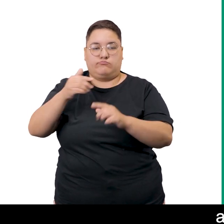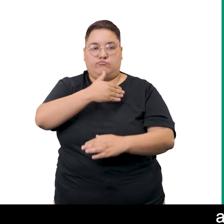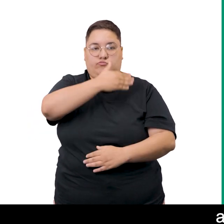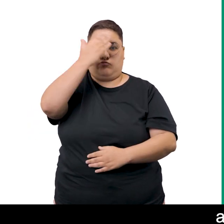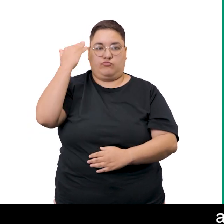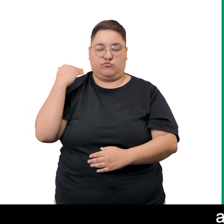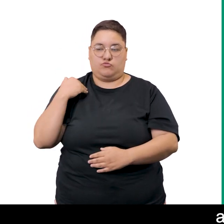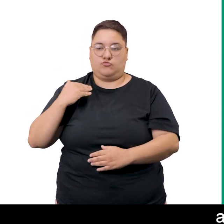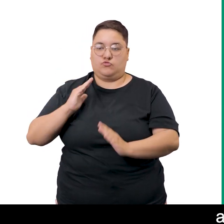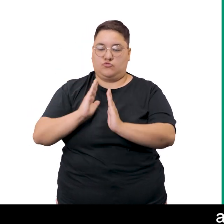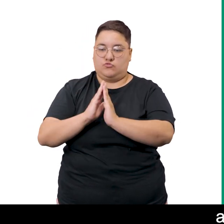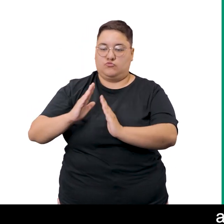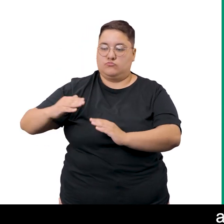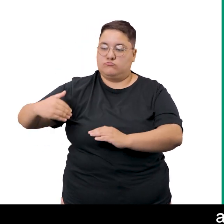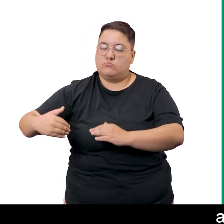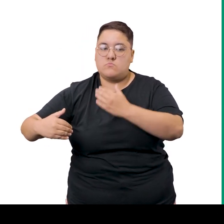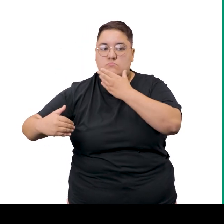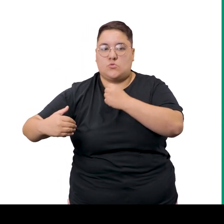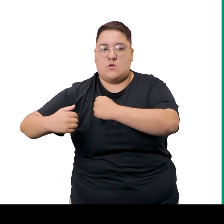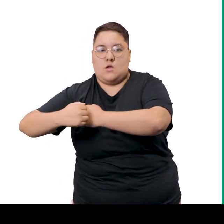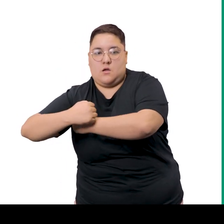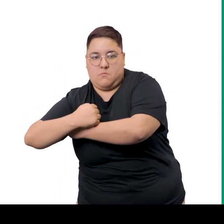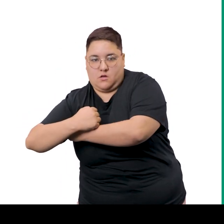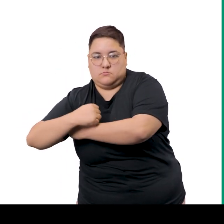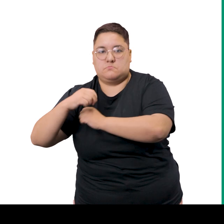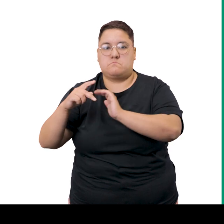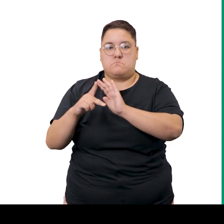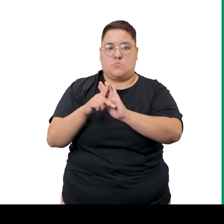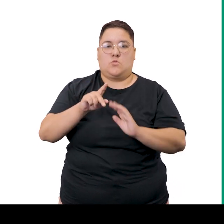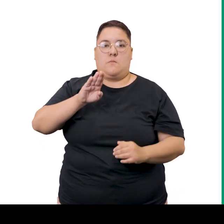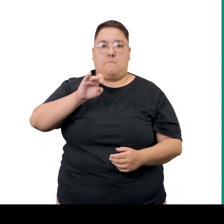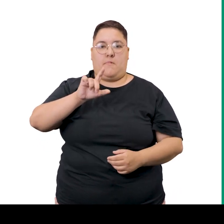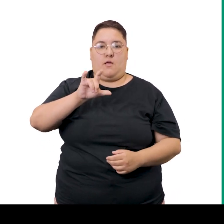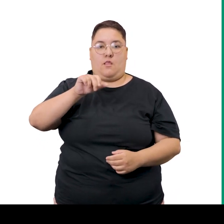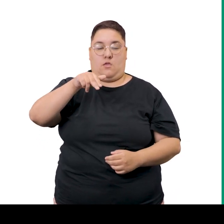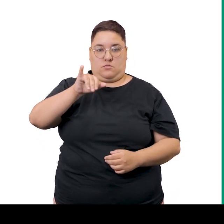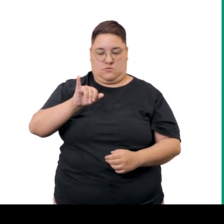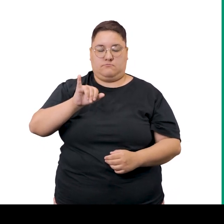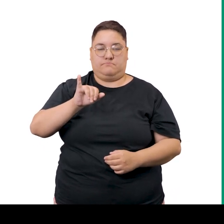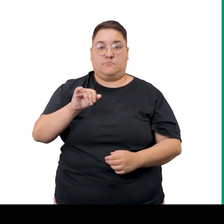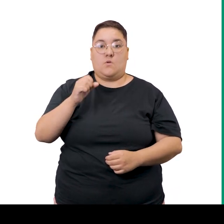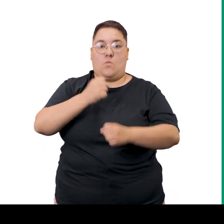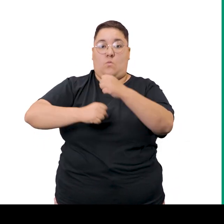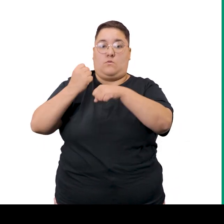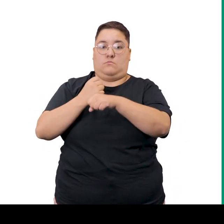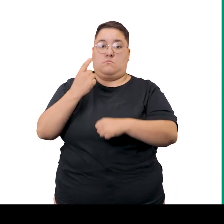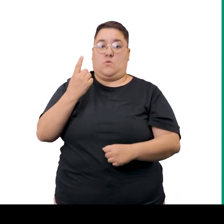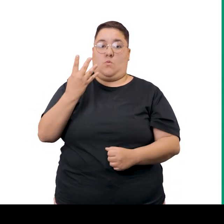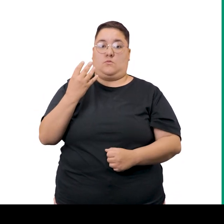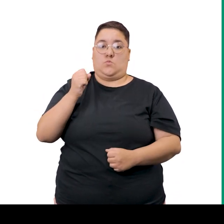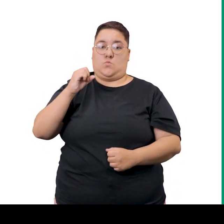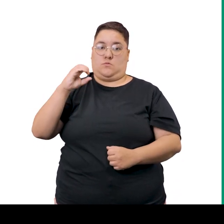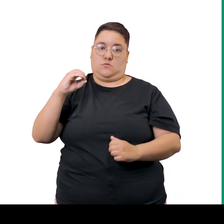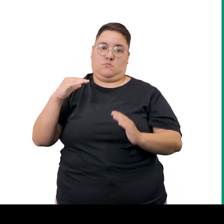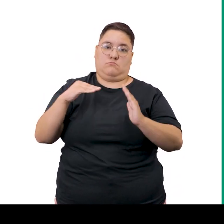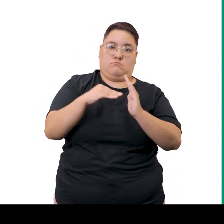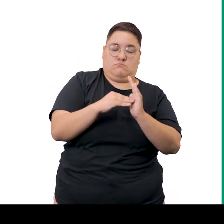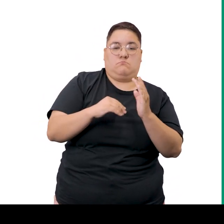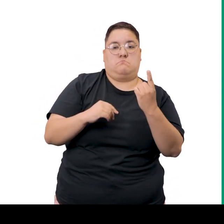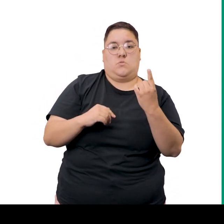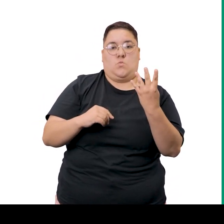com o Menino de Pé abraçando a Mãe, de Giovanni Bellini, datada entre 1480